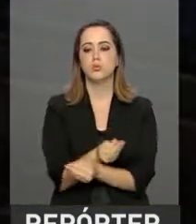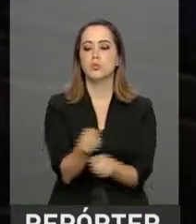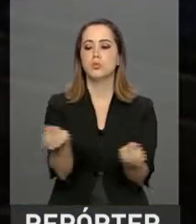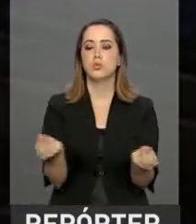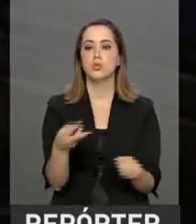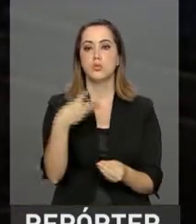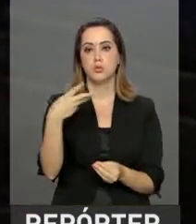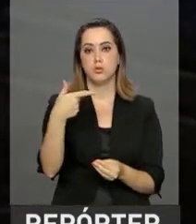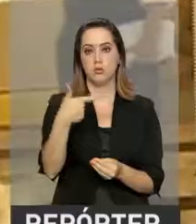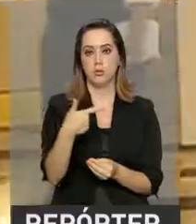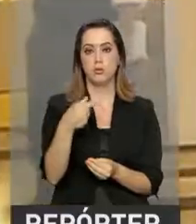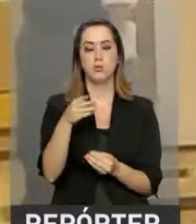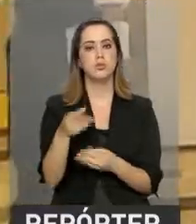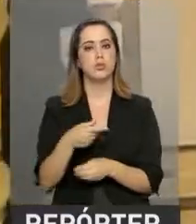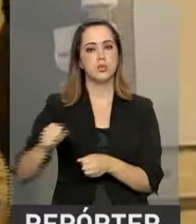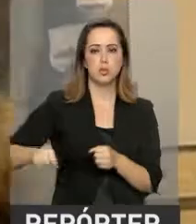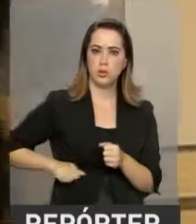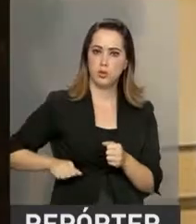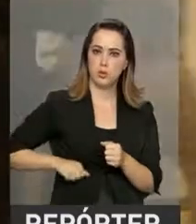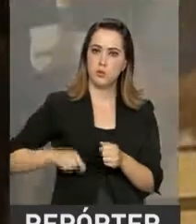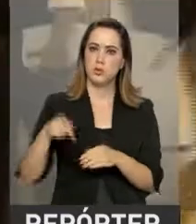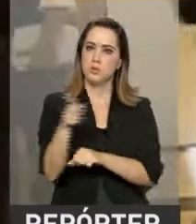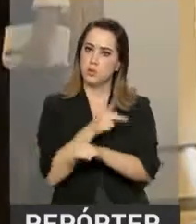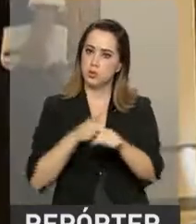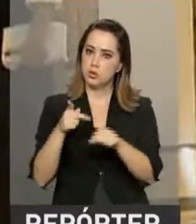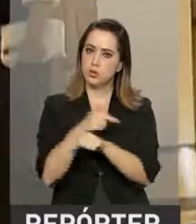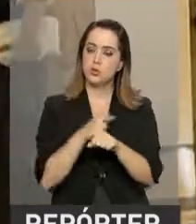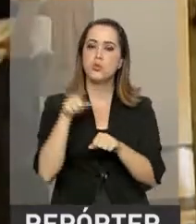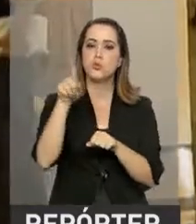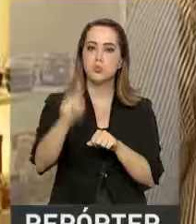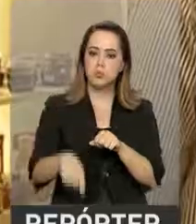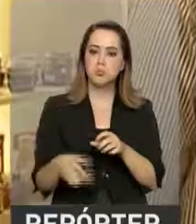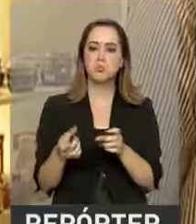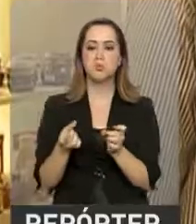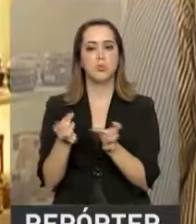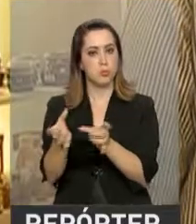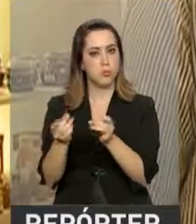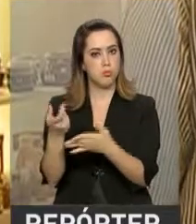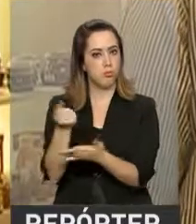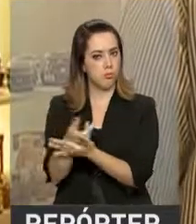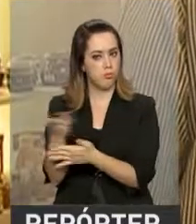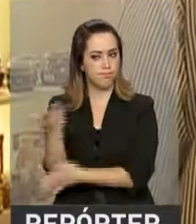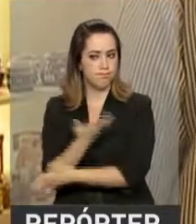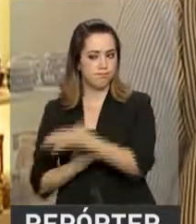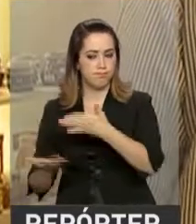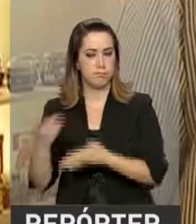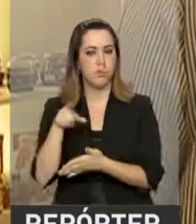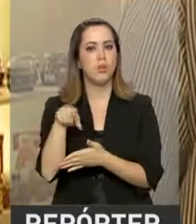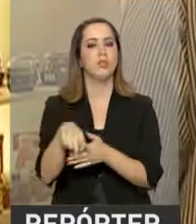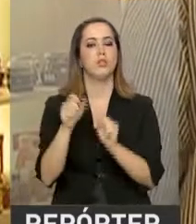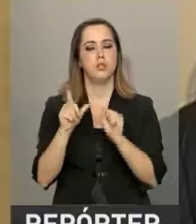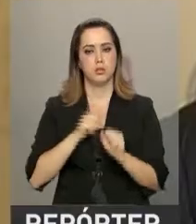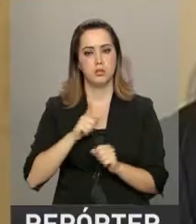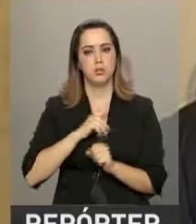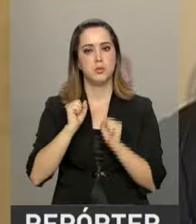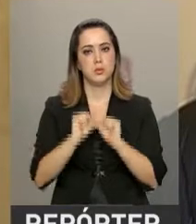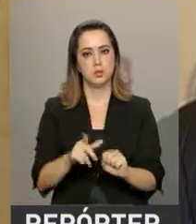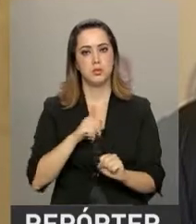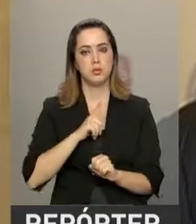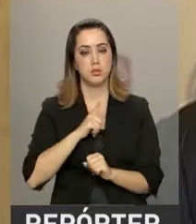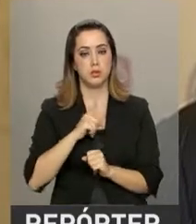em 32 embaixadas de países considerados mercados prioritários e também vai estar disponível na internet.